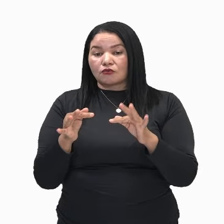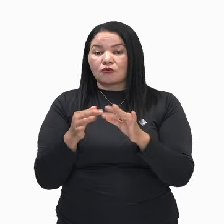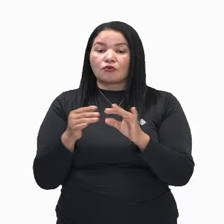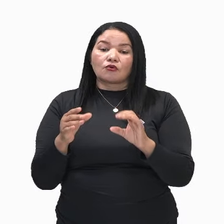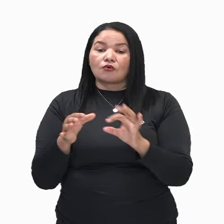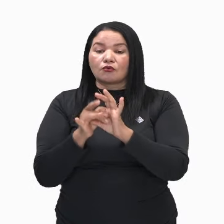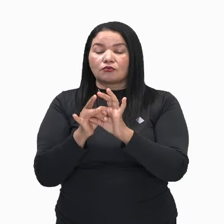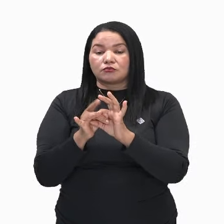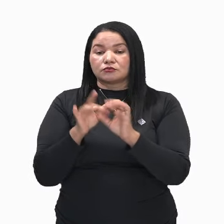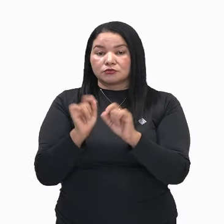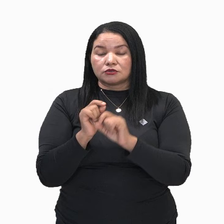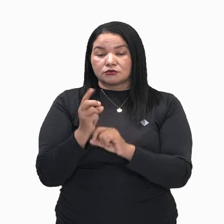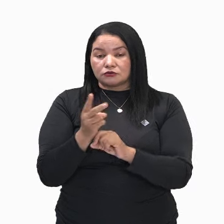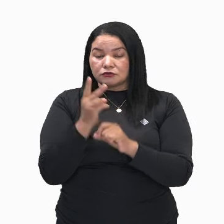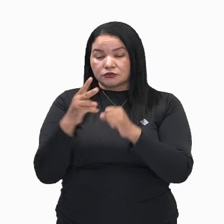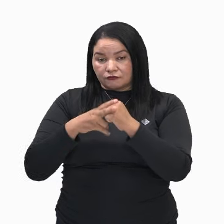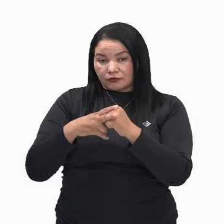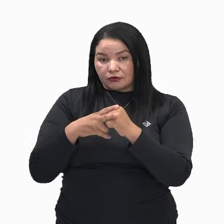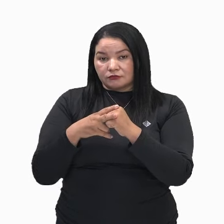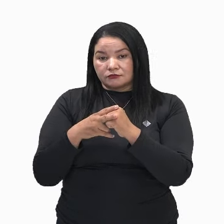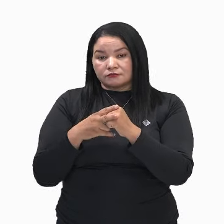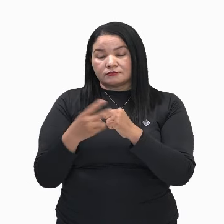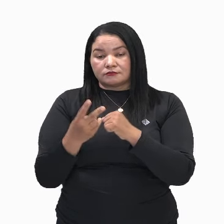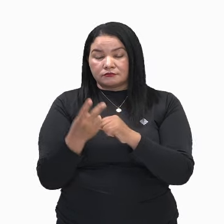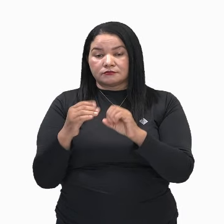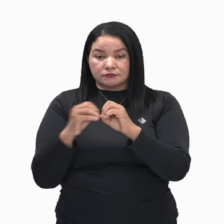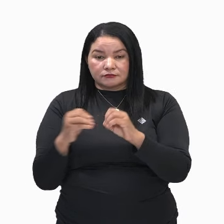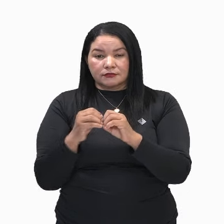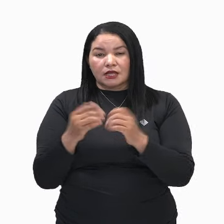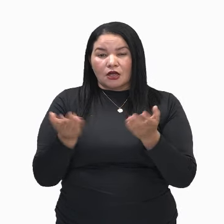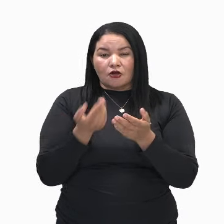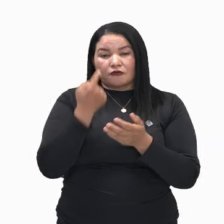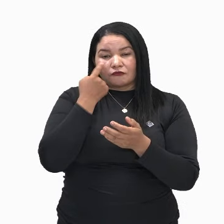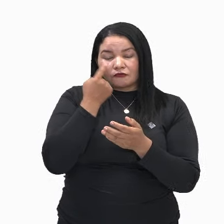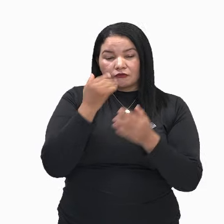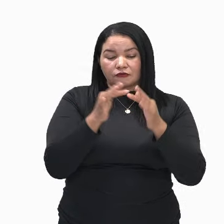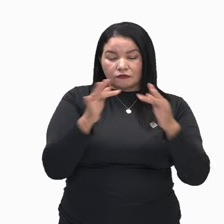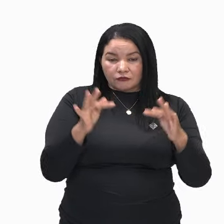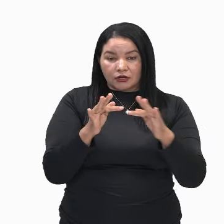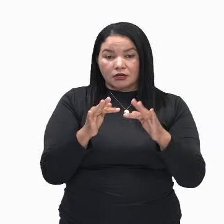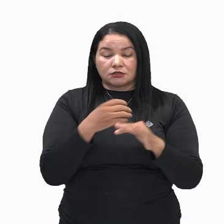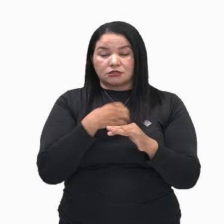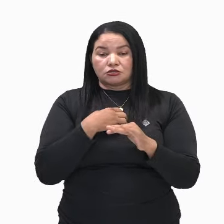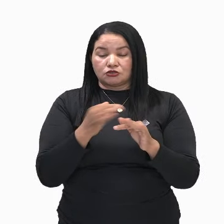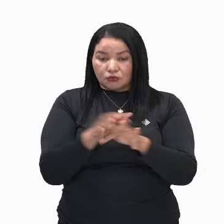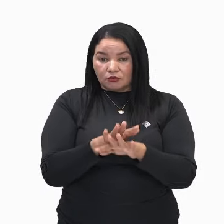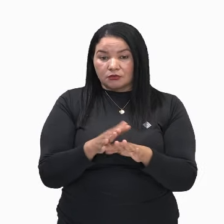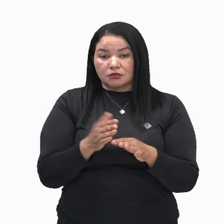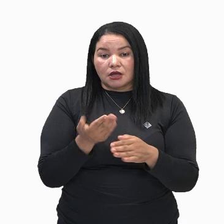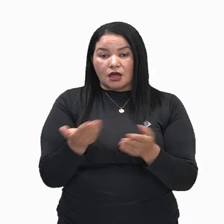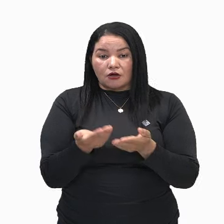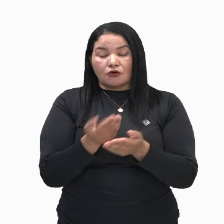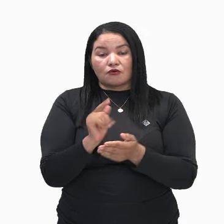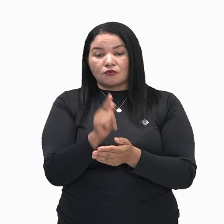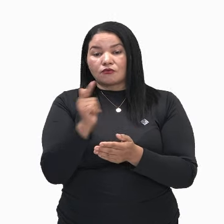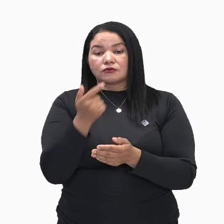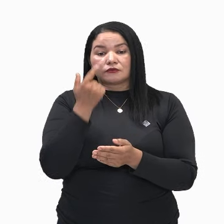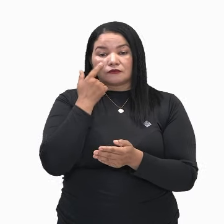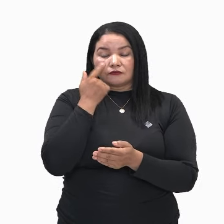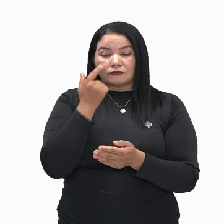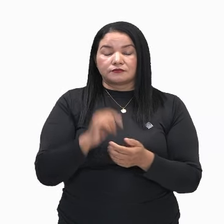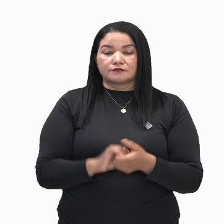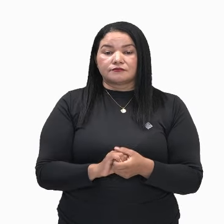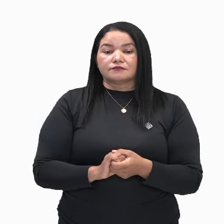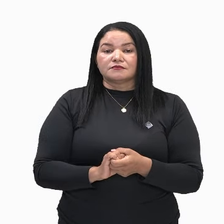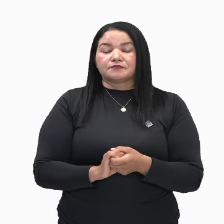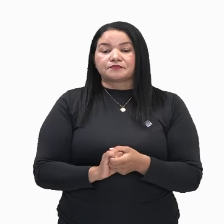duas orações. A gente ainda está falando de frases, e a gente vai ver que frases precisam ter esse sentido completo. Mas aqui nós temos mais uma frase, agora com dois